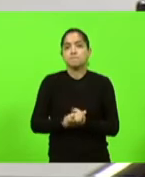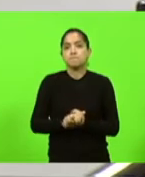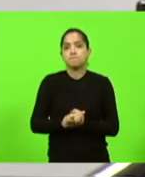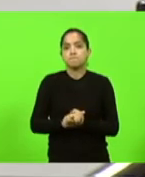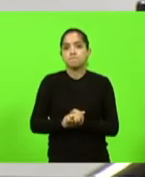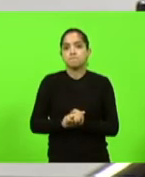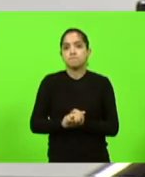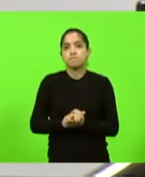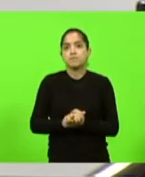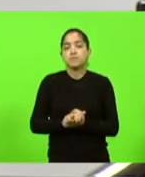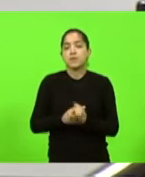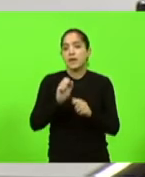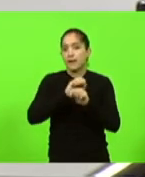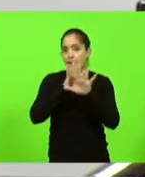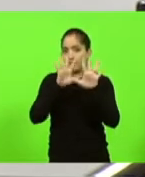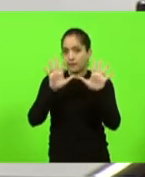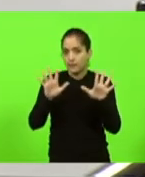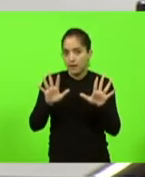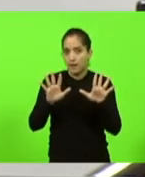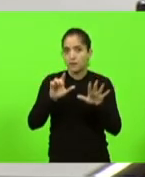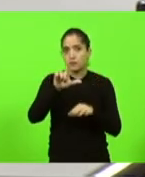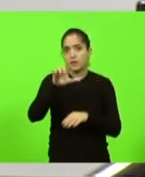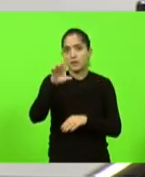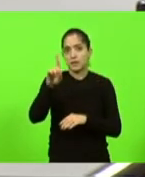é bem claro, está na LDO,